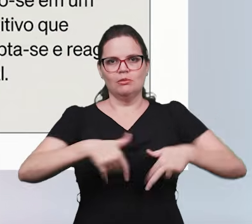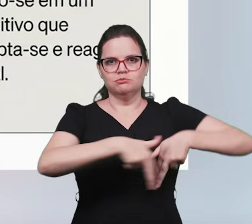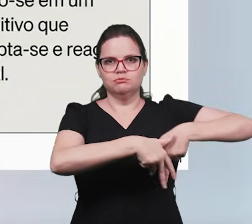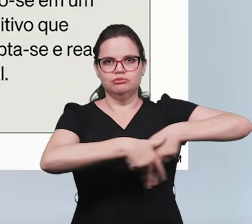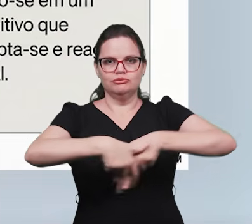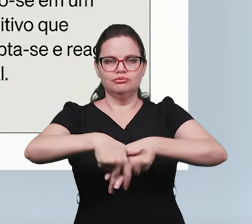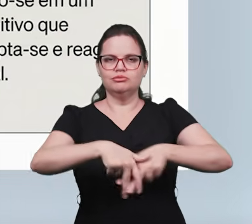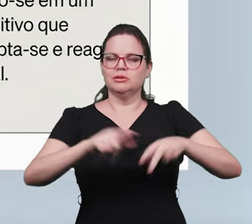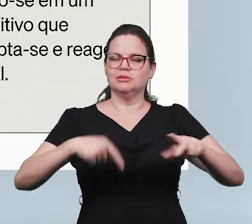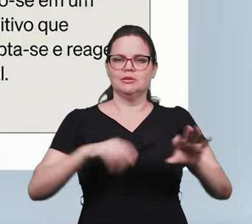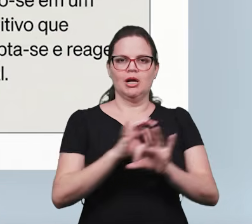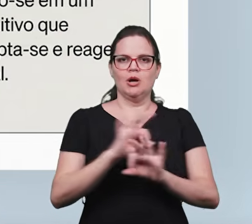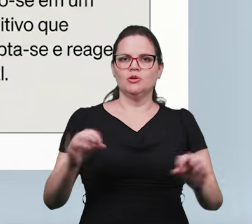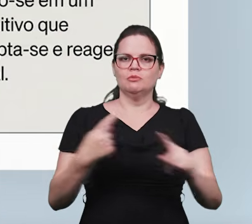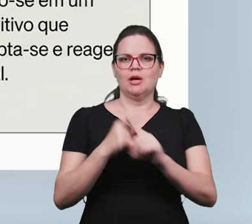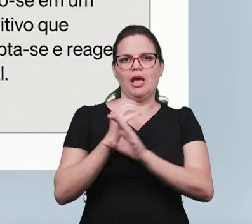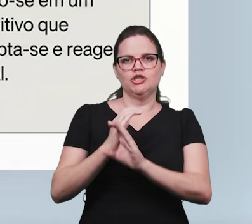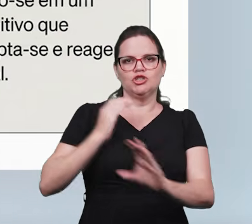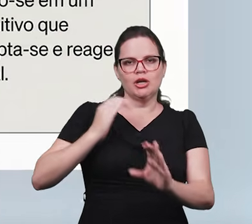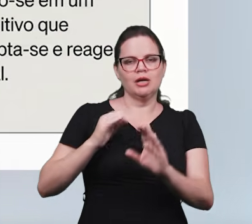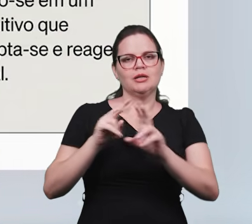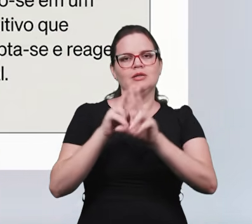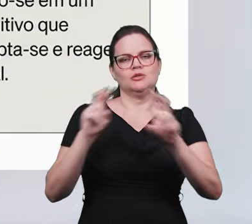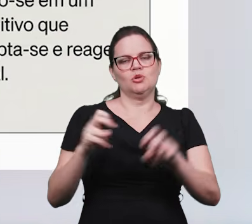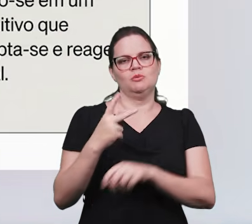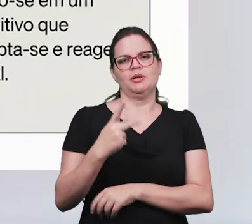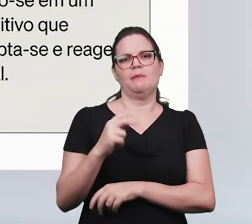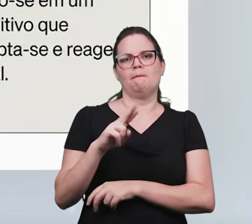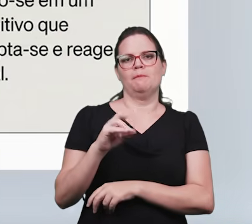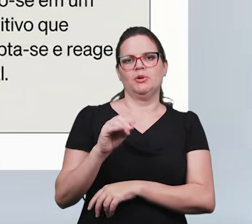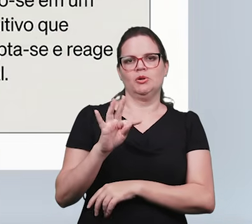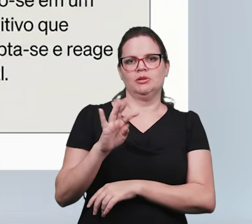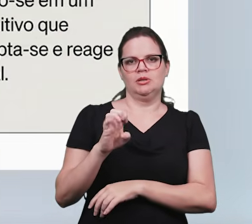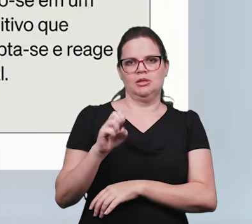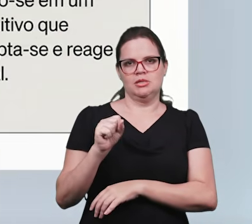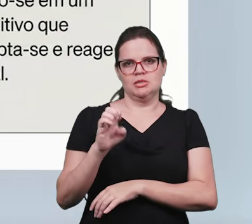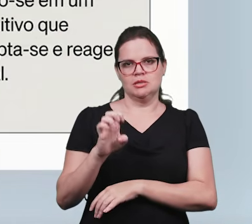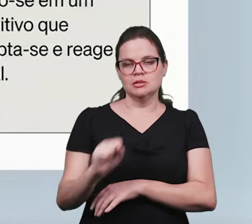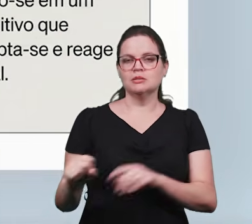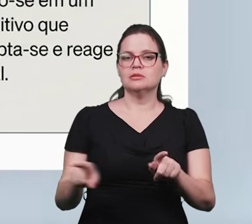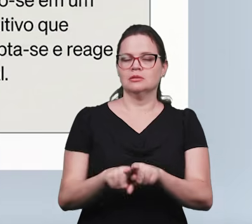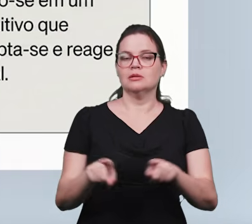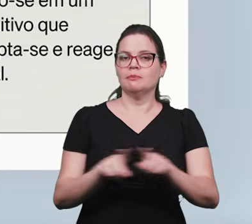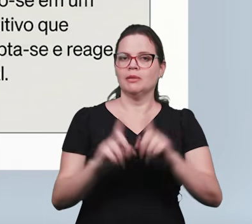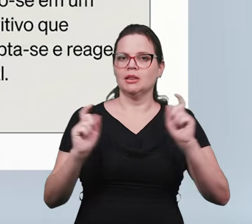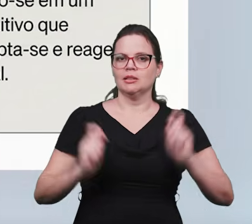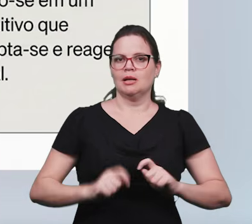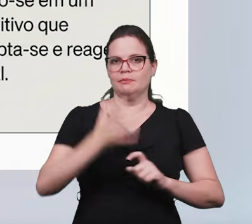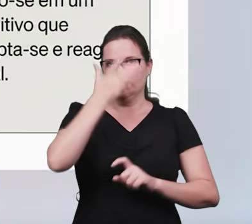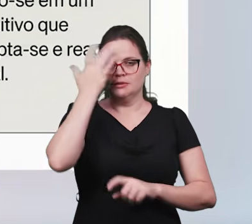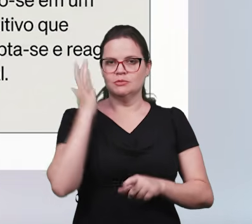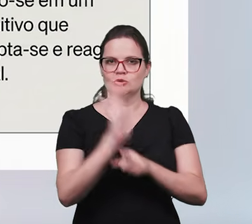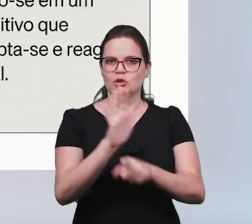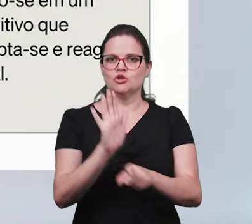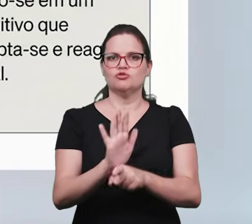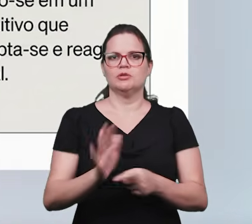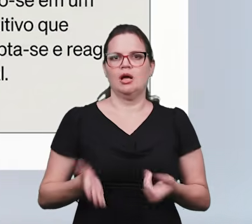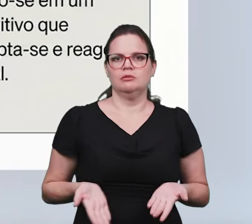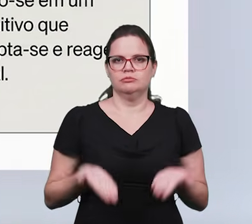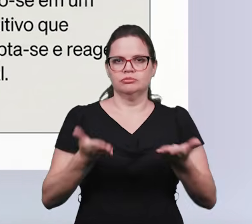nossa engenharia de próteses e de tudo mais, assim, para ter essa mobilidade para as pessoas,